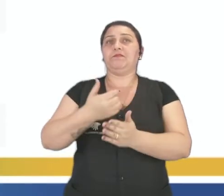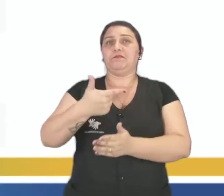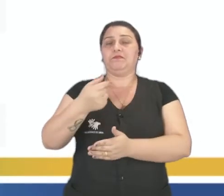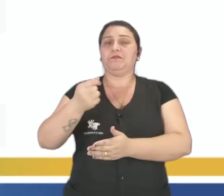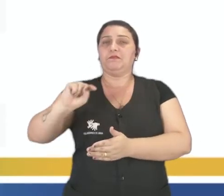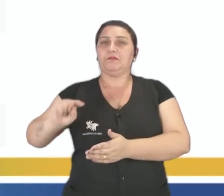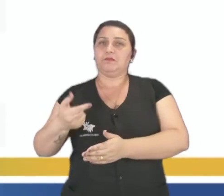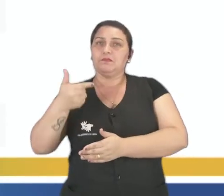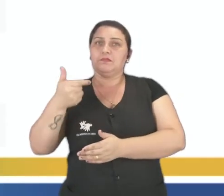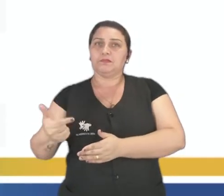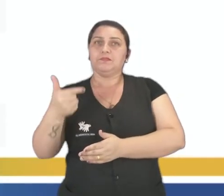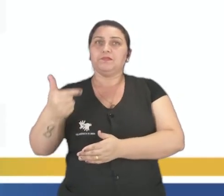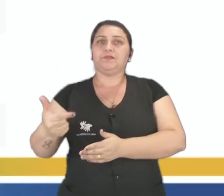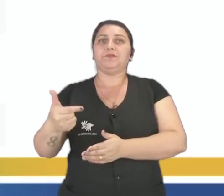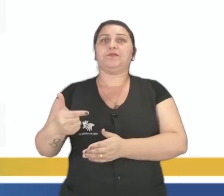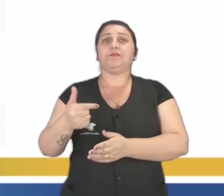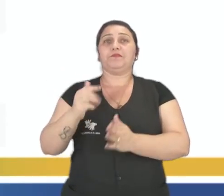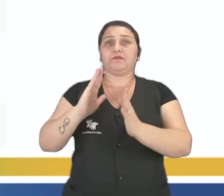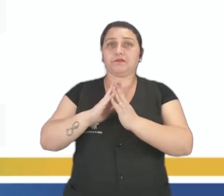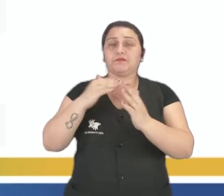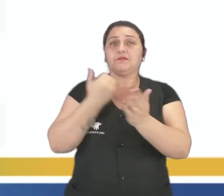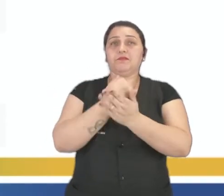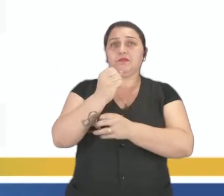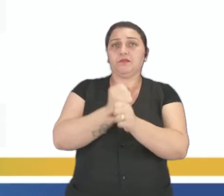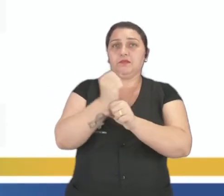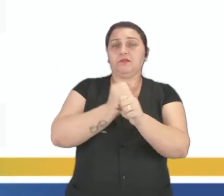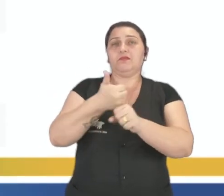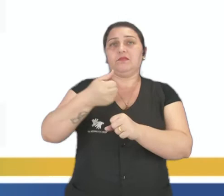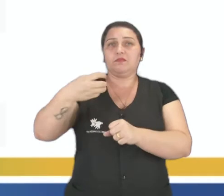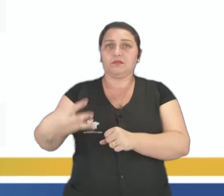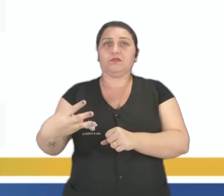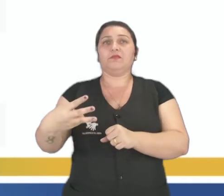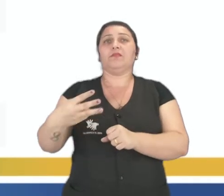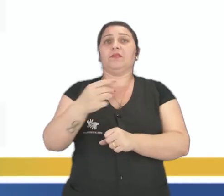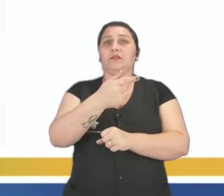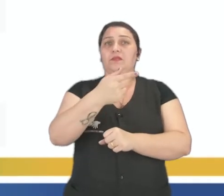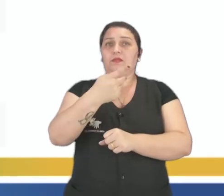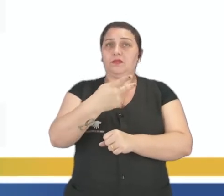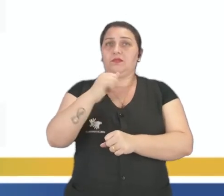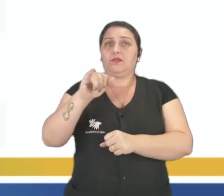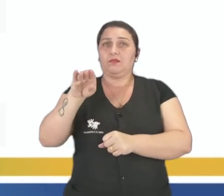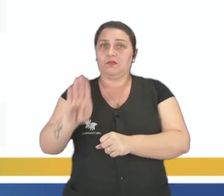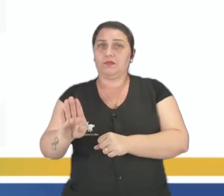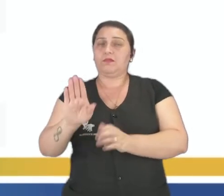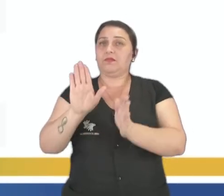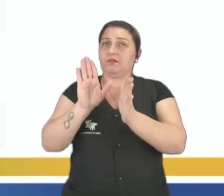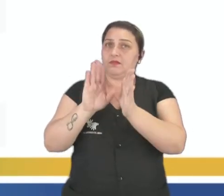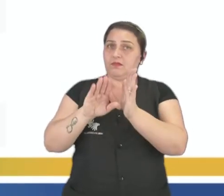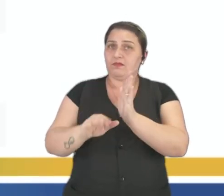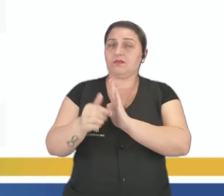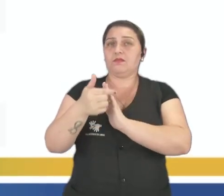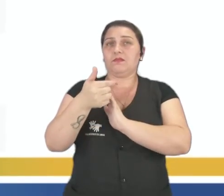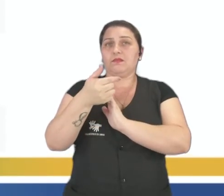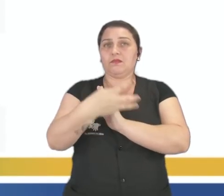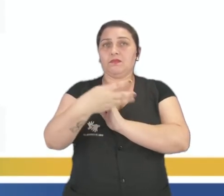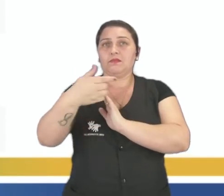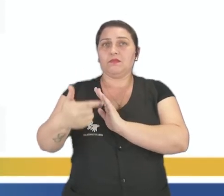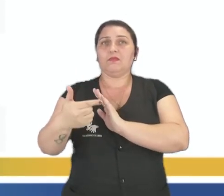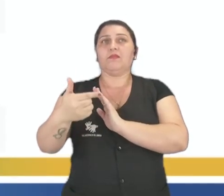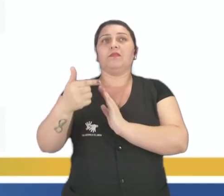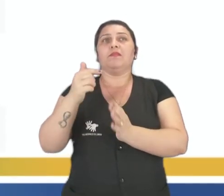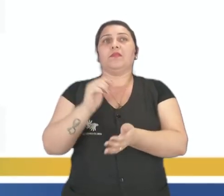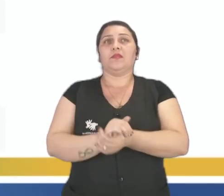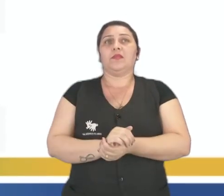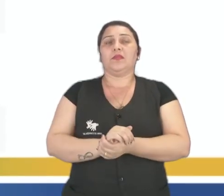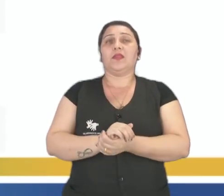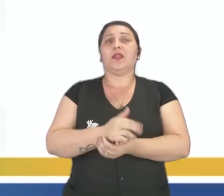escolaridade, 20,2 anos. E anos de escolaridade, 13. E o PIB, olha aí como é menor em relação ao que nós vimos anterior.